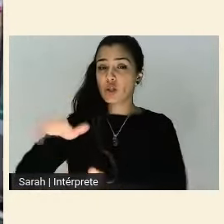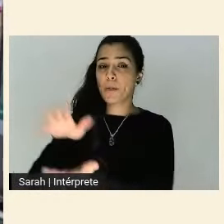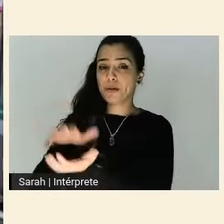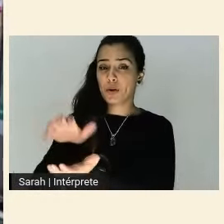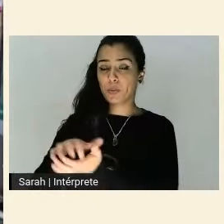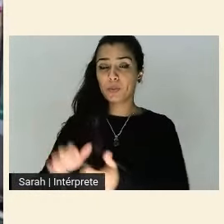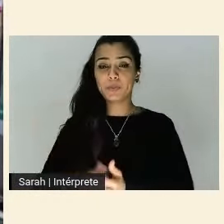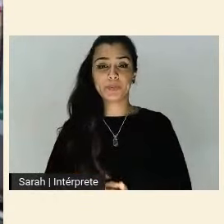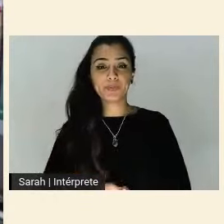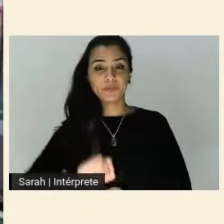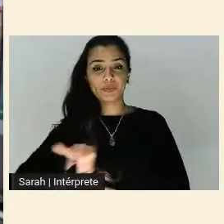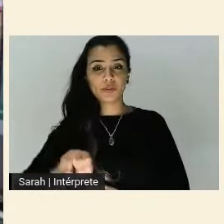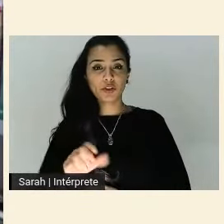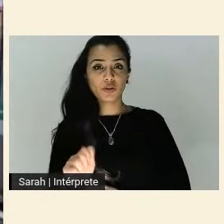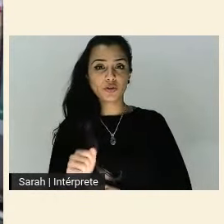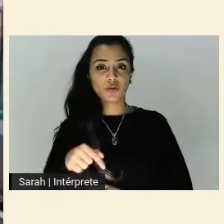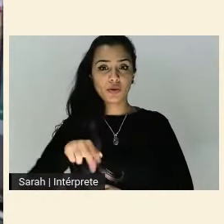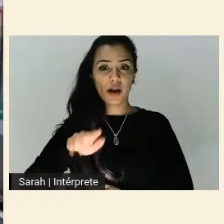Joaquim Nojosa